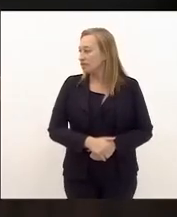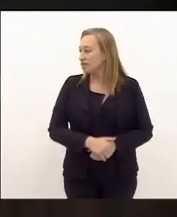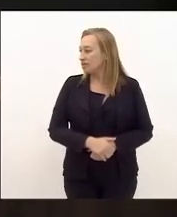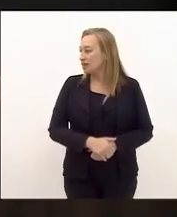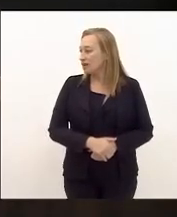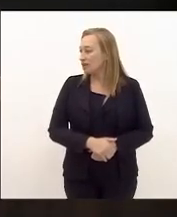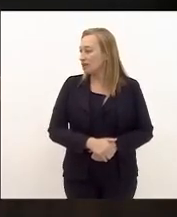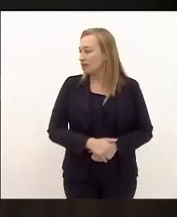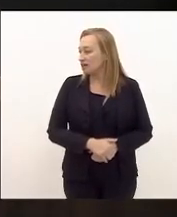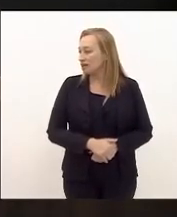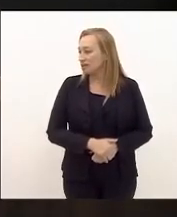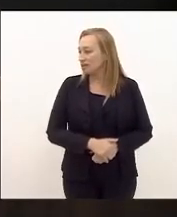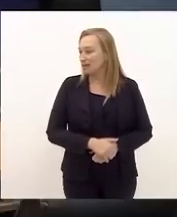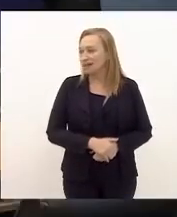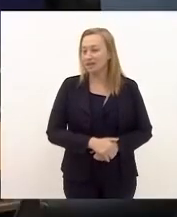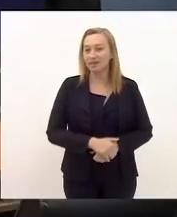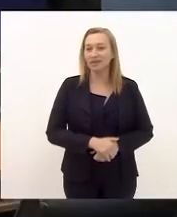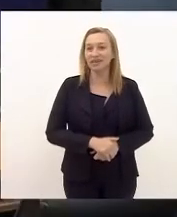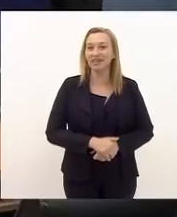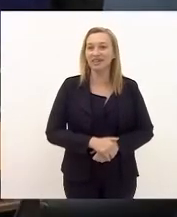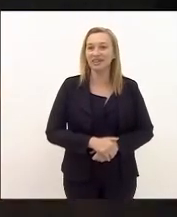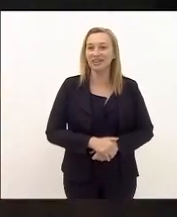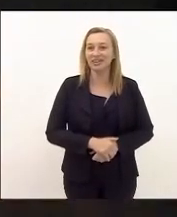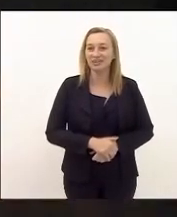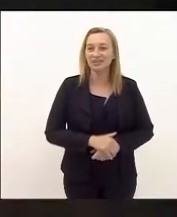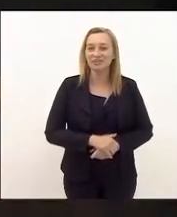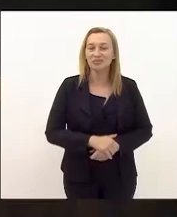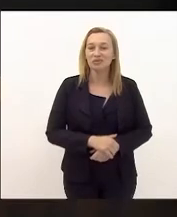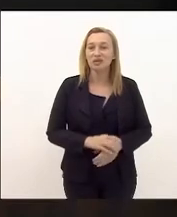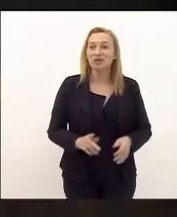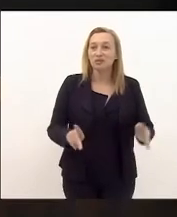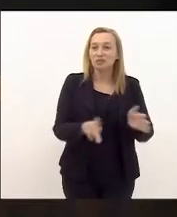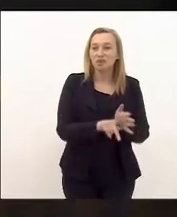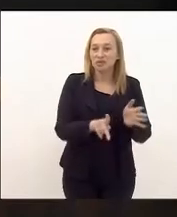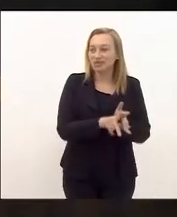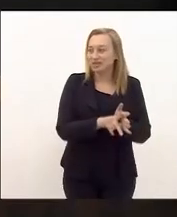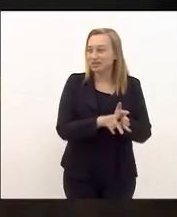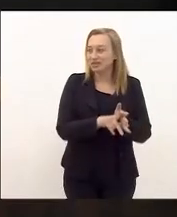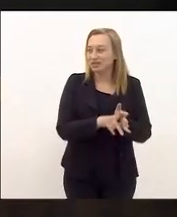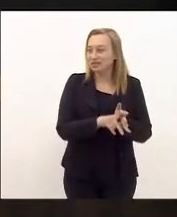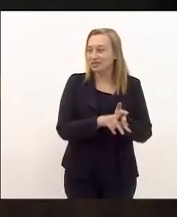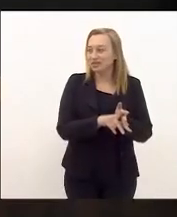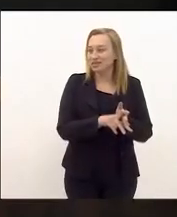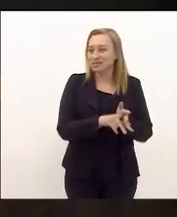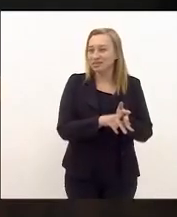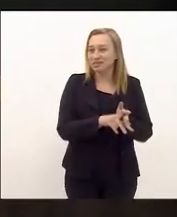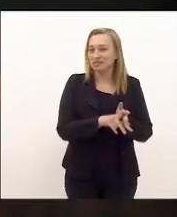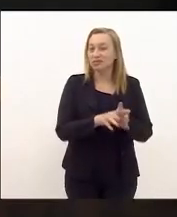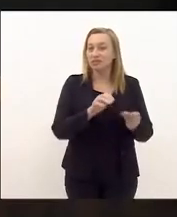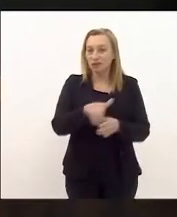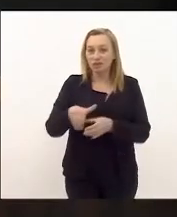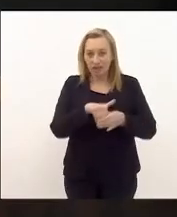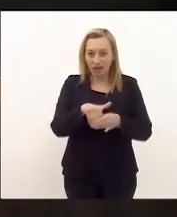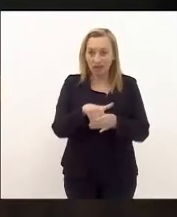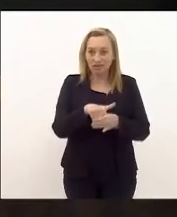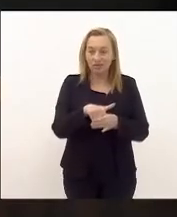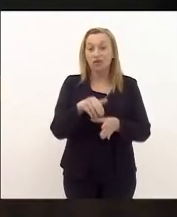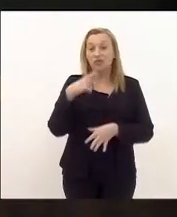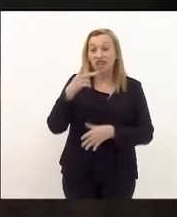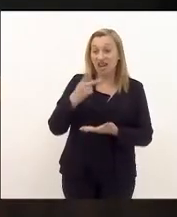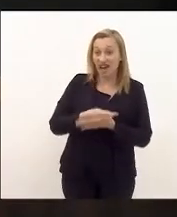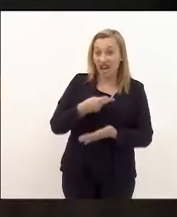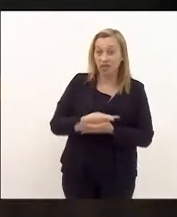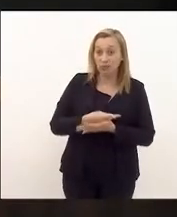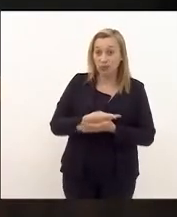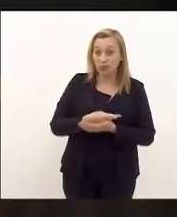Paulo. Quando acabar a pauta, eu declaro o voto. Não, mas o projeto de Vossa Excelência está pedindo declaração, não foi votado. Ele disse, eu falei errado. Ele